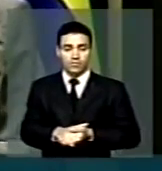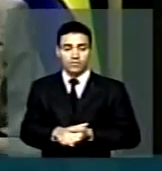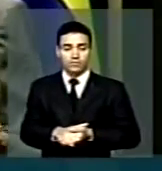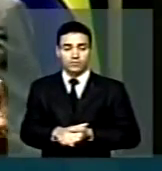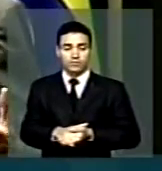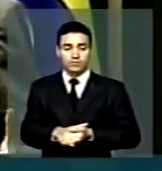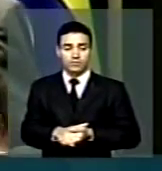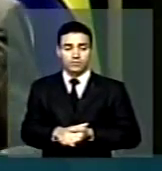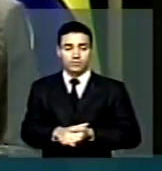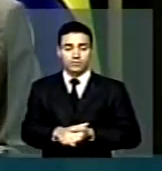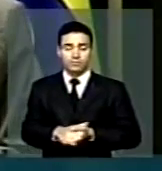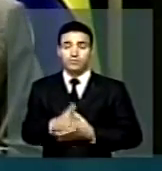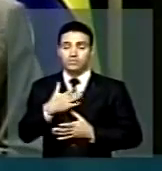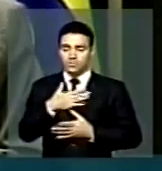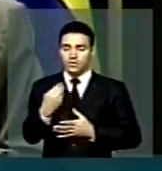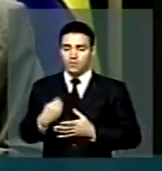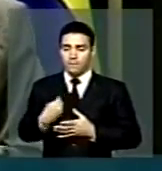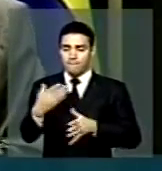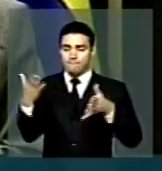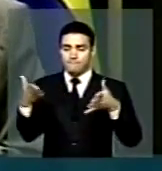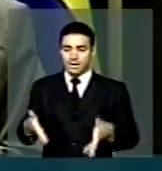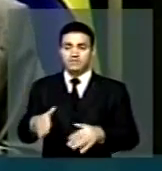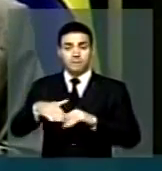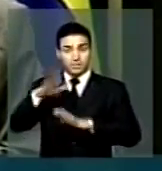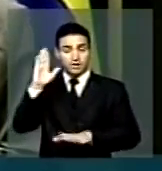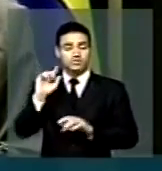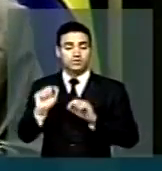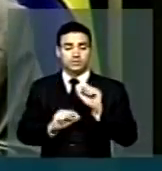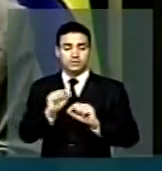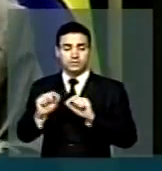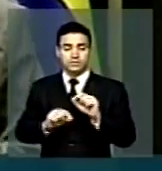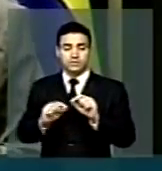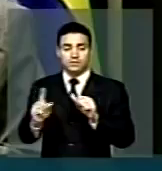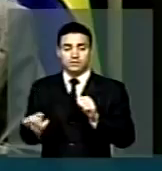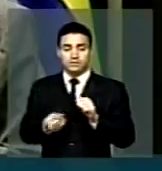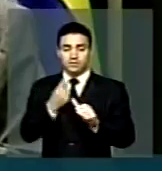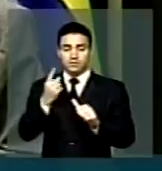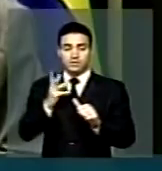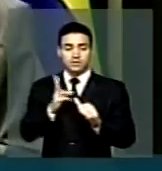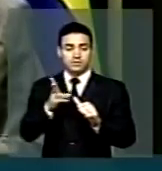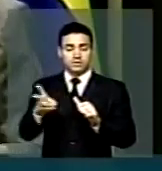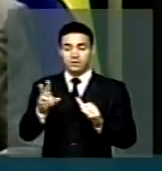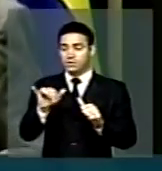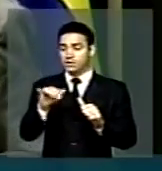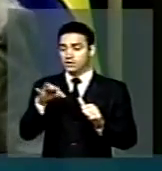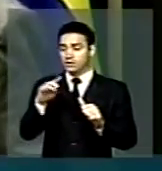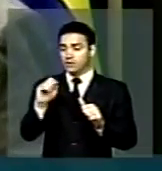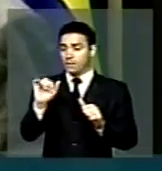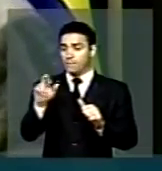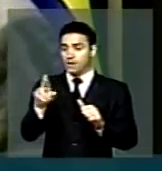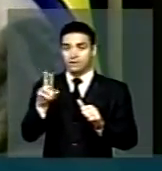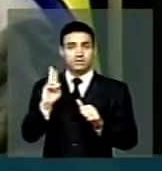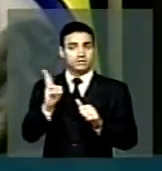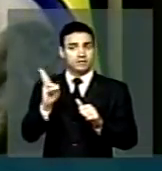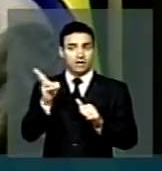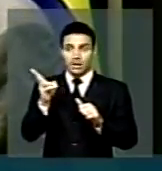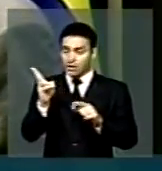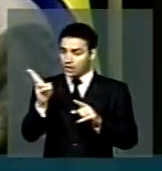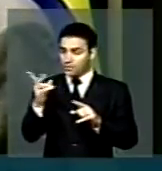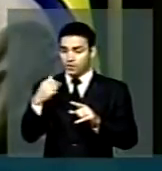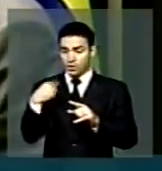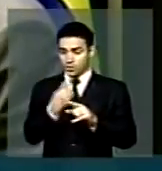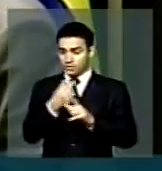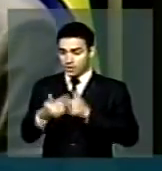participação mais ativa eu tive nesse processo, foi, primeiro, de manter sempre o presidente Itamar alinhado com aquilo que nós